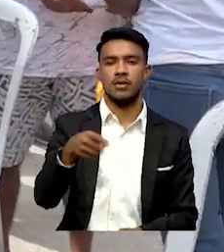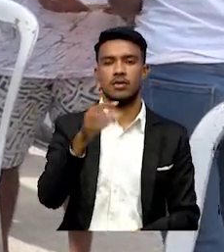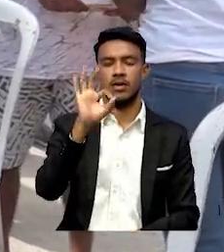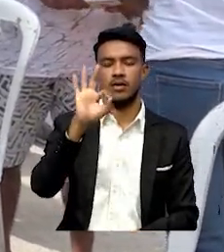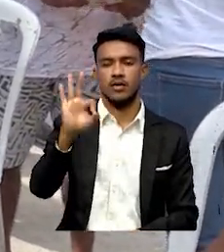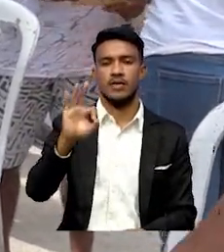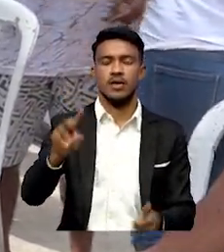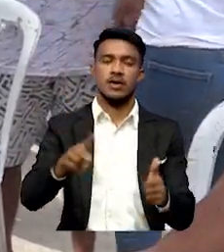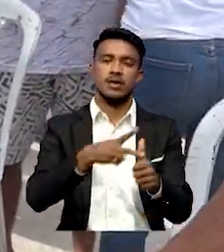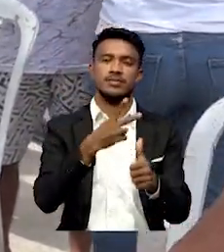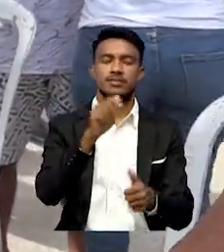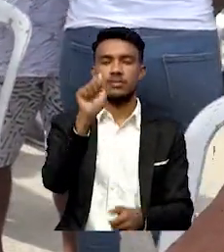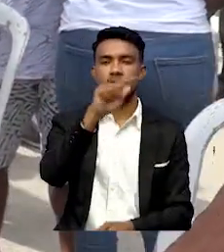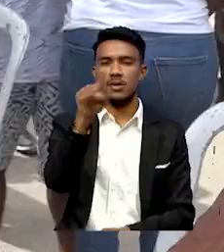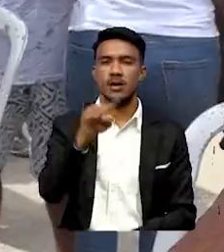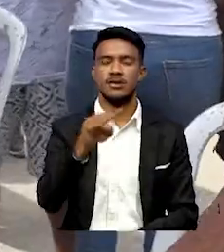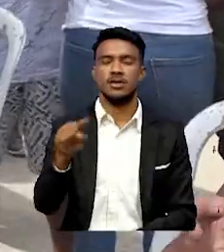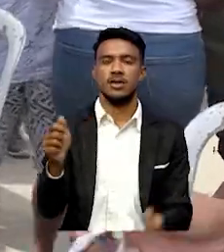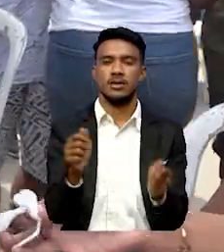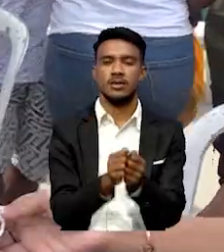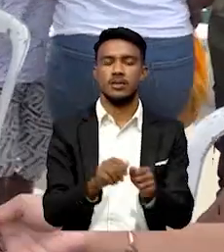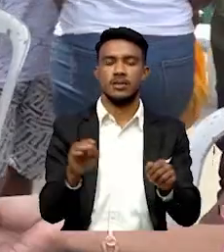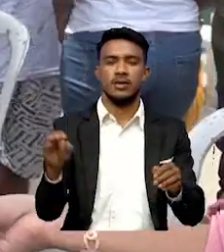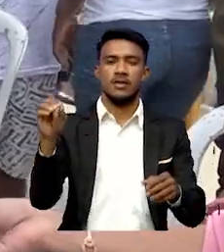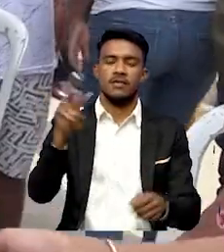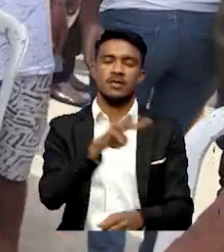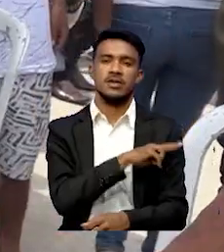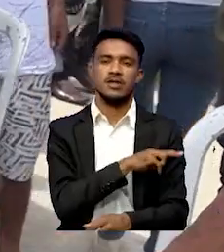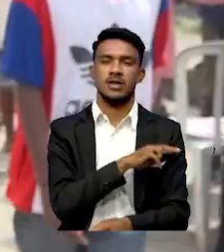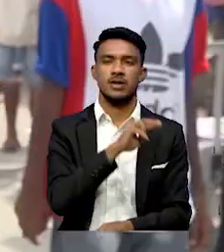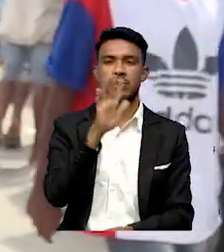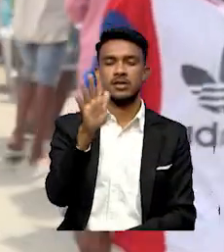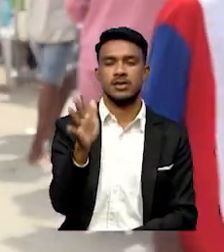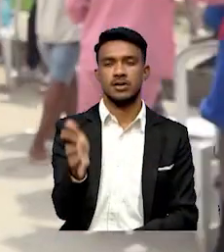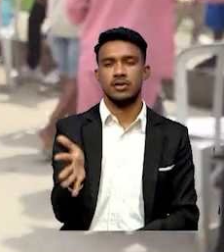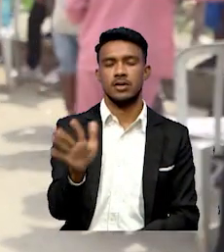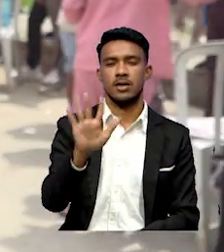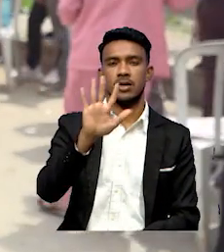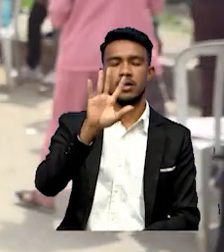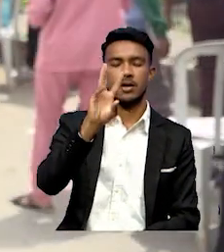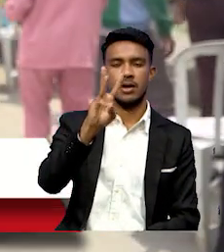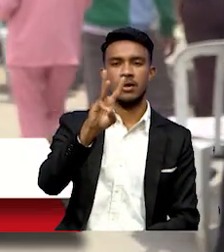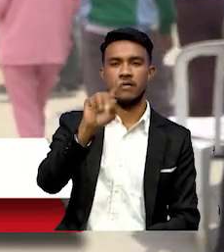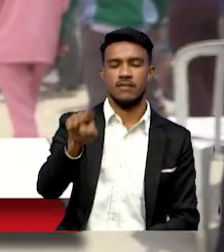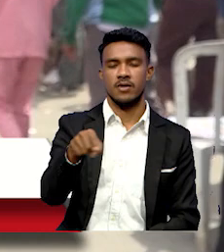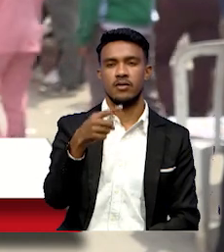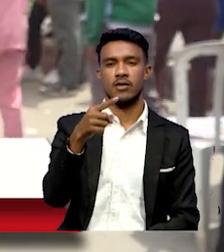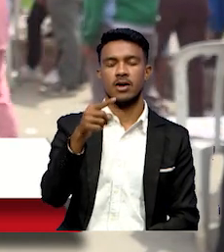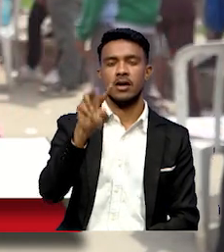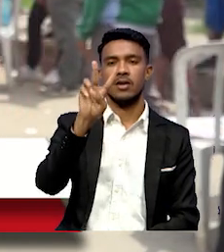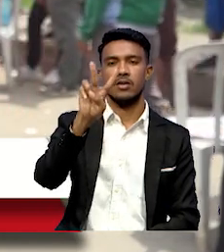segundo dose AstraZeneca, ho cobertura 50, lima no lures in nen,